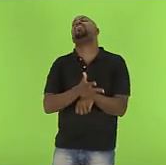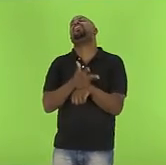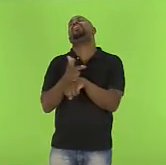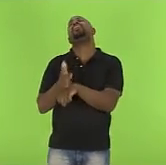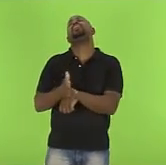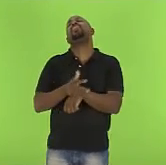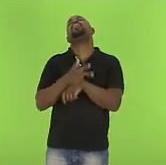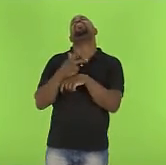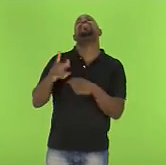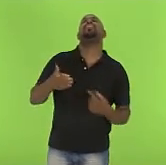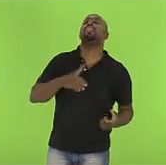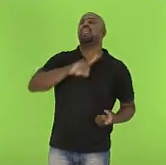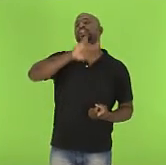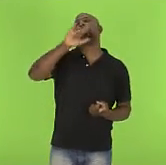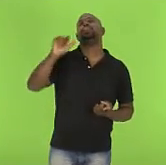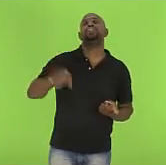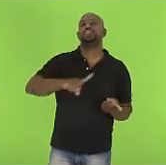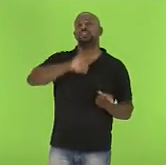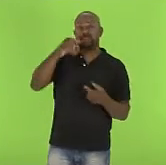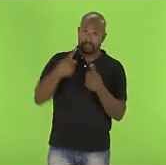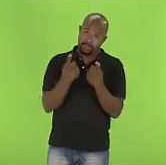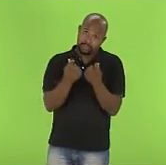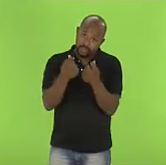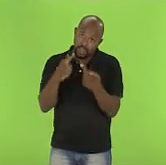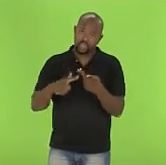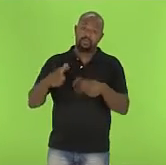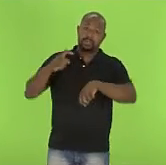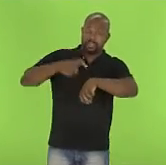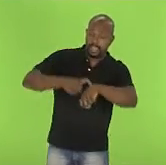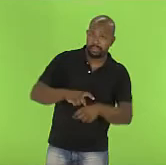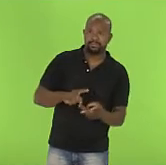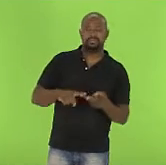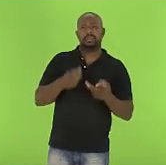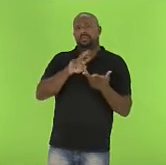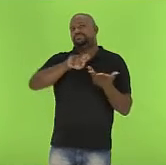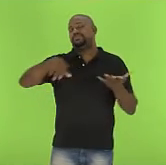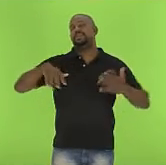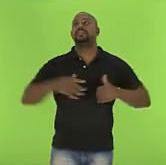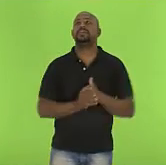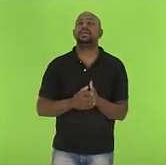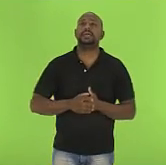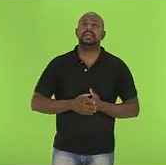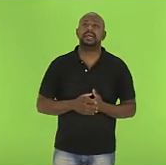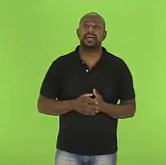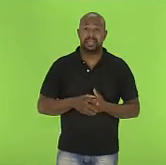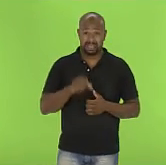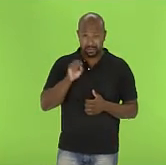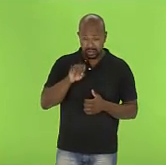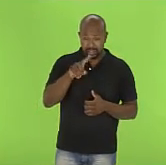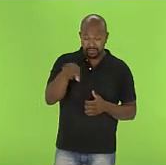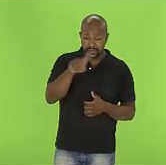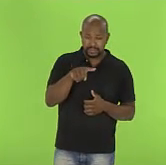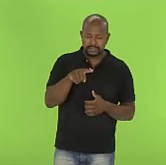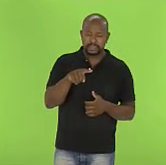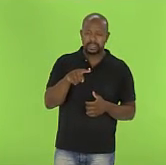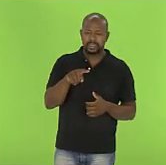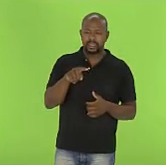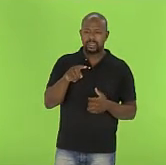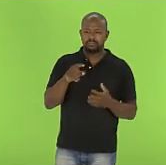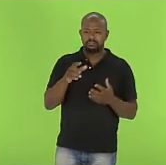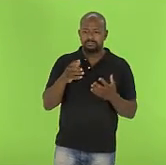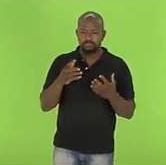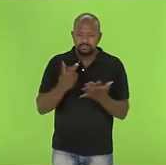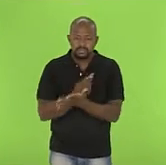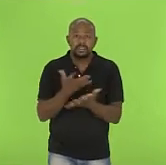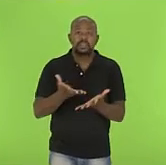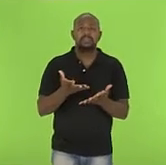filmando durante vários dias, não dava pela questão de orçamento, pela questão de tempo, enfim, N questões. Então, quando você chega